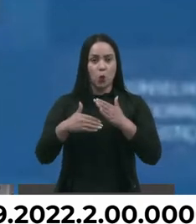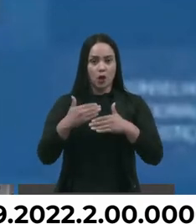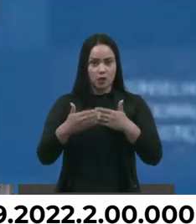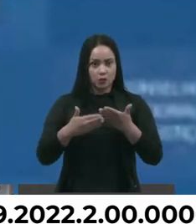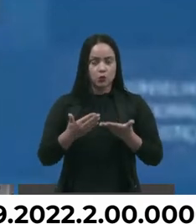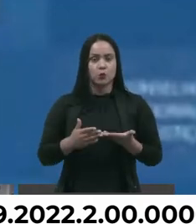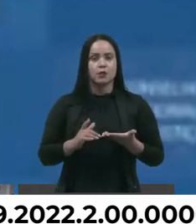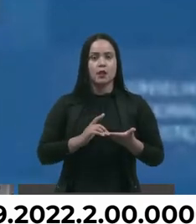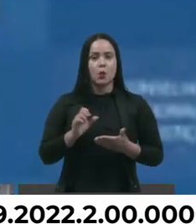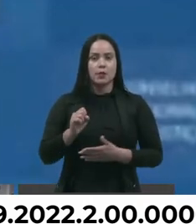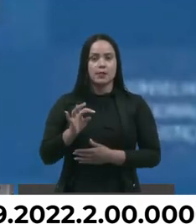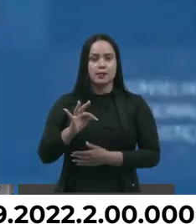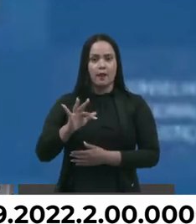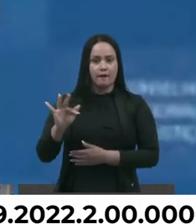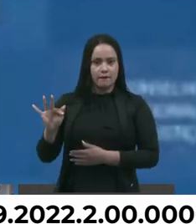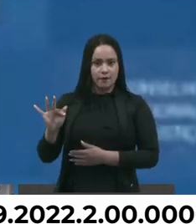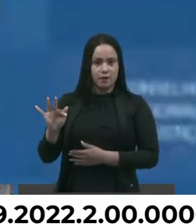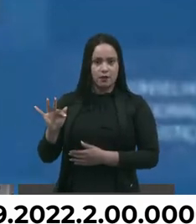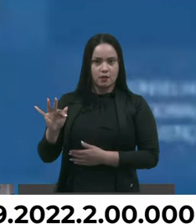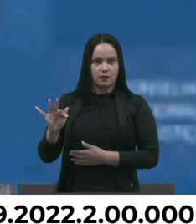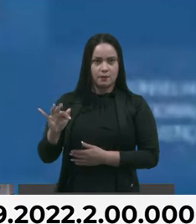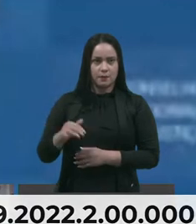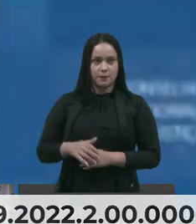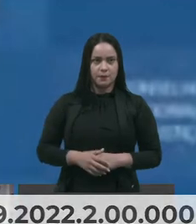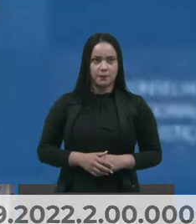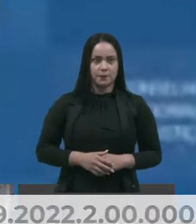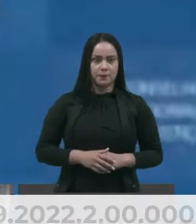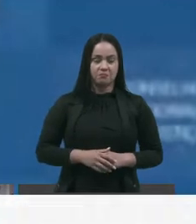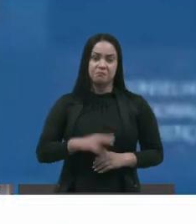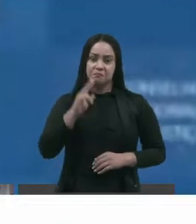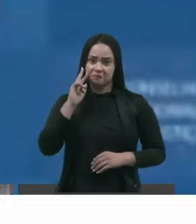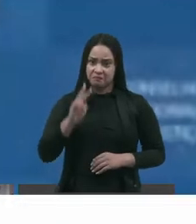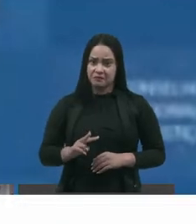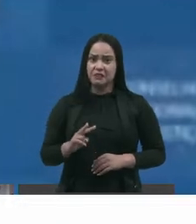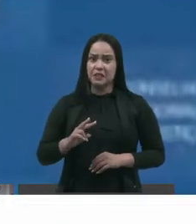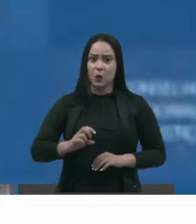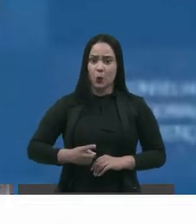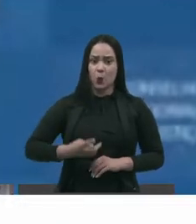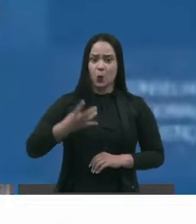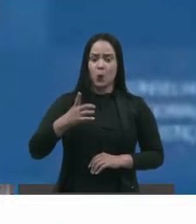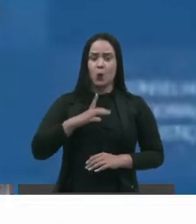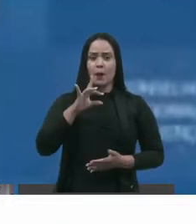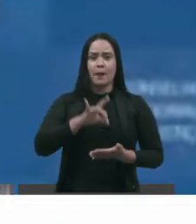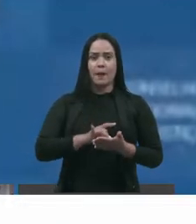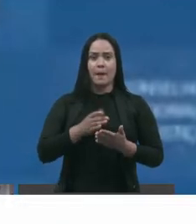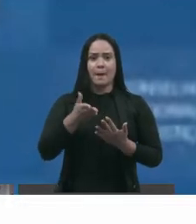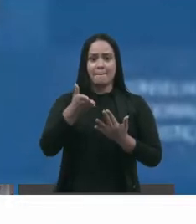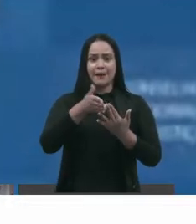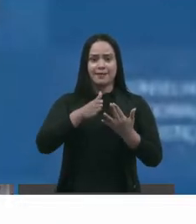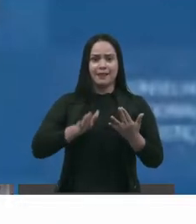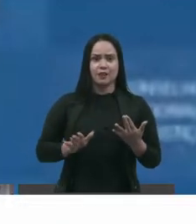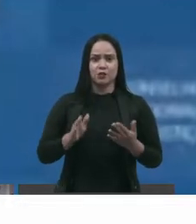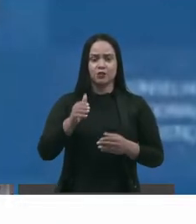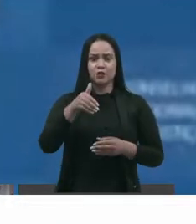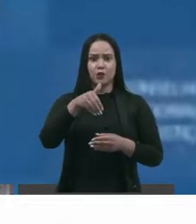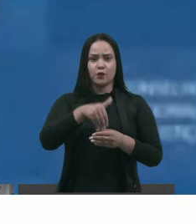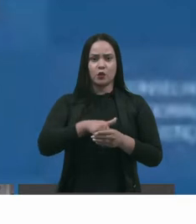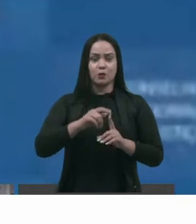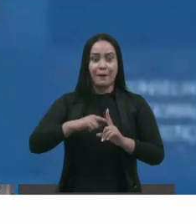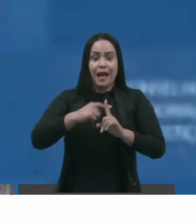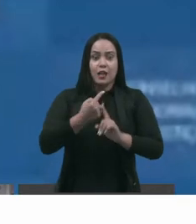quando o Supremo Tribunal Federal reconhece que a maioria absoluta é a metade dos votos mais